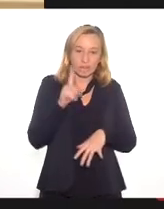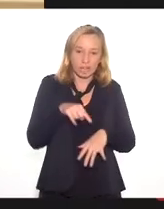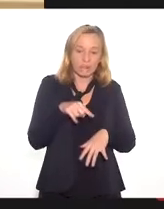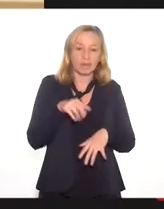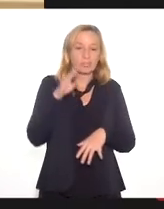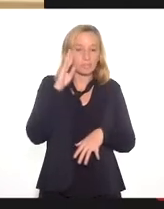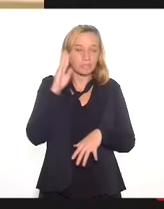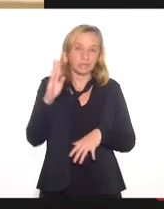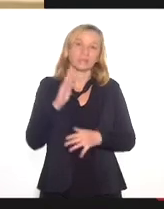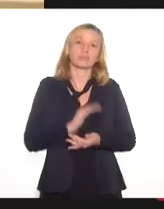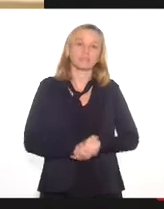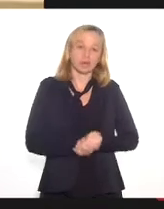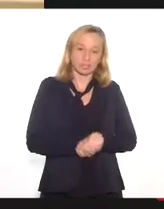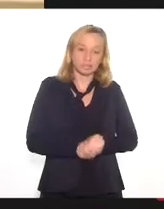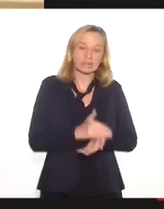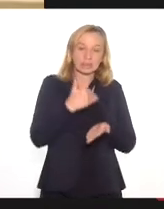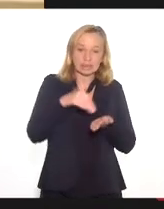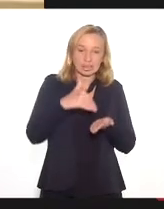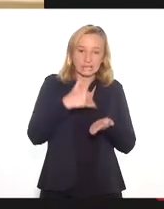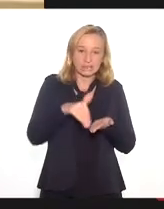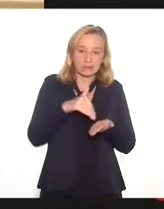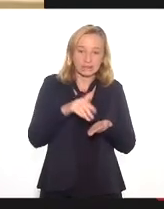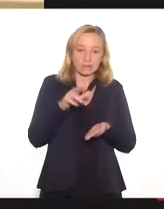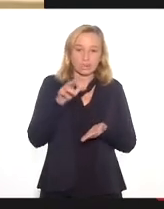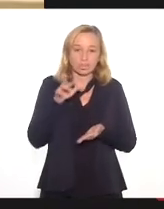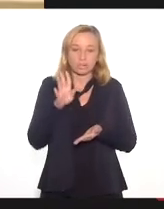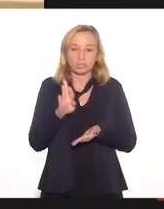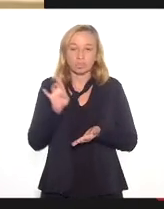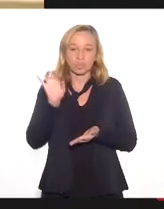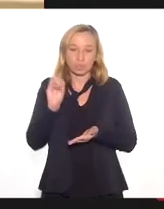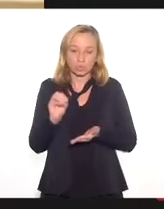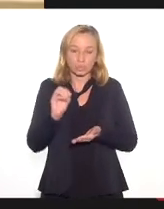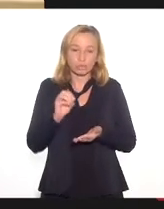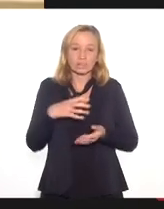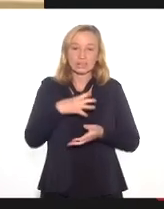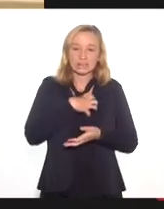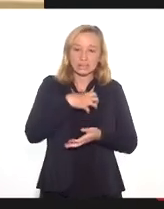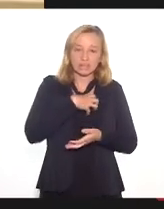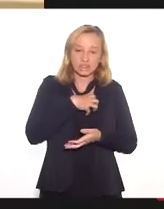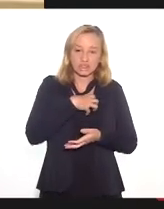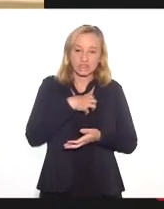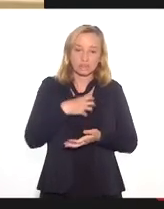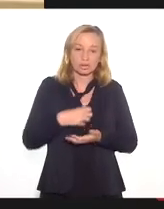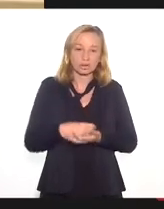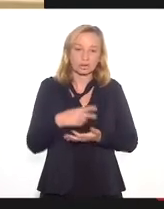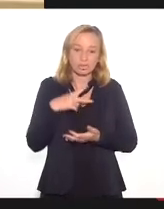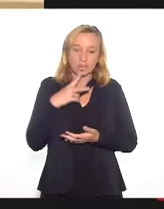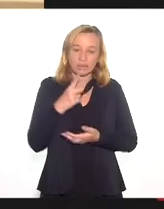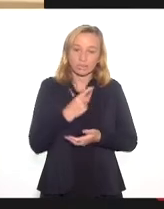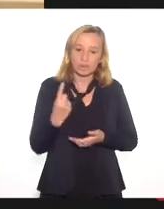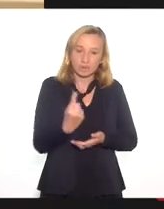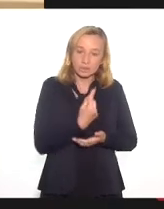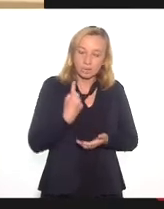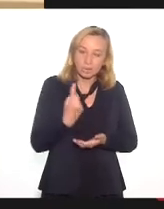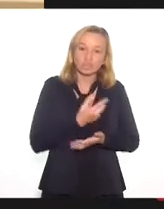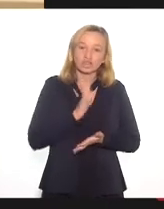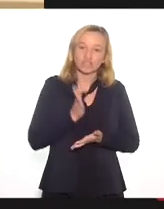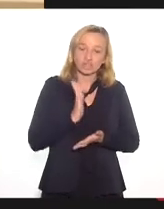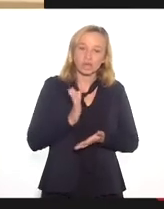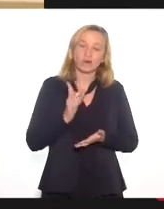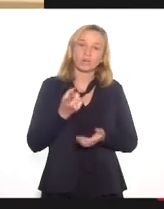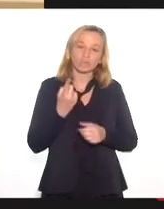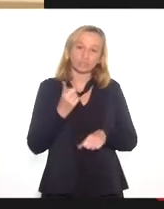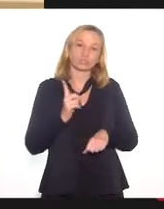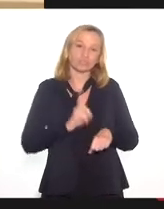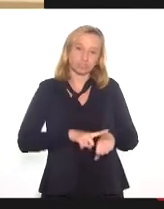fundamental, secretário Bruno Dauari. Então, nesse sentido, trazer para nós, já faz algum